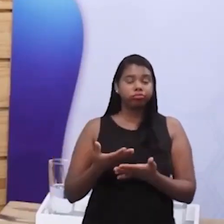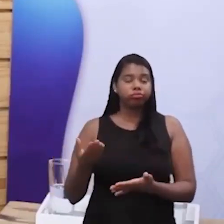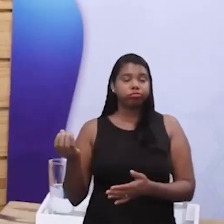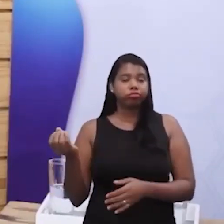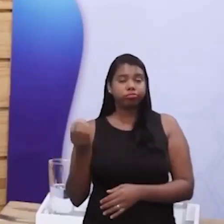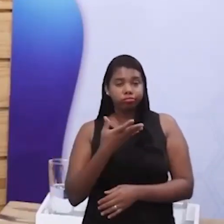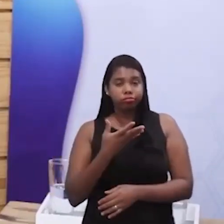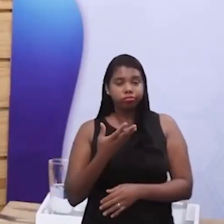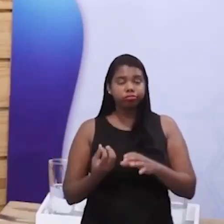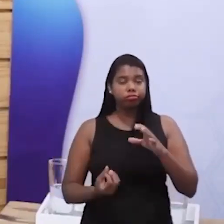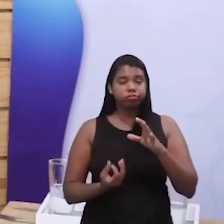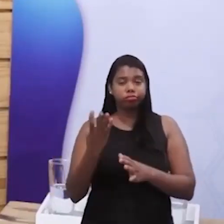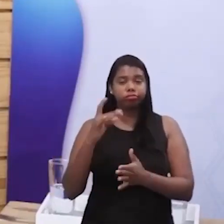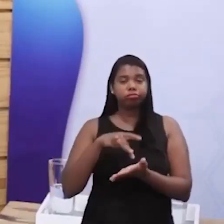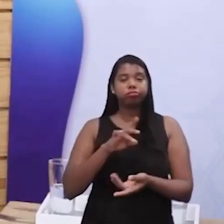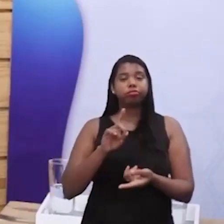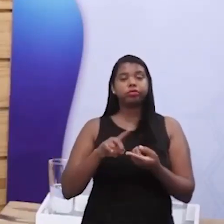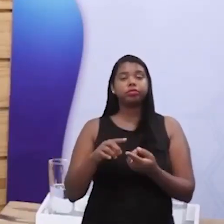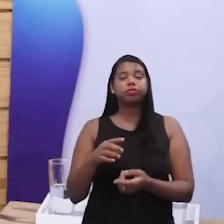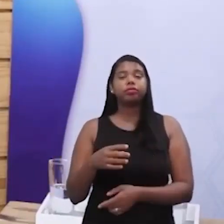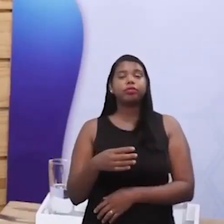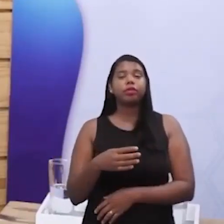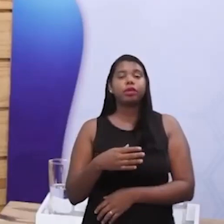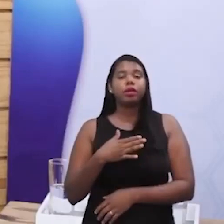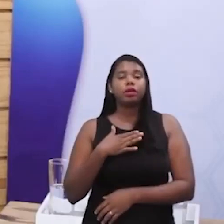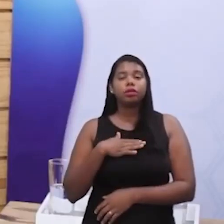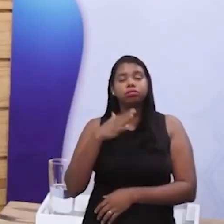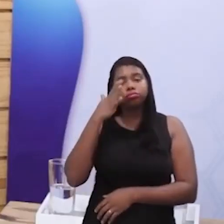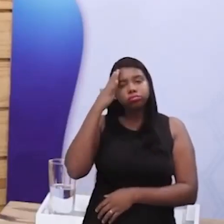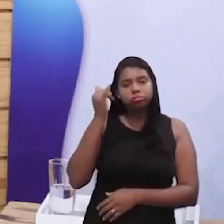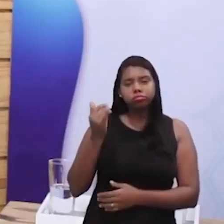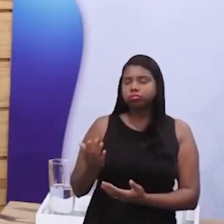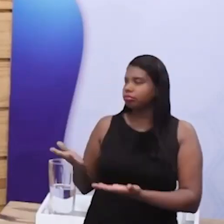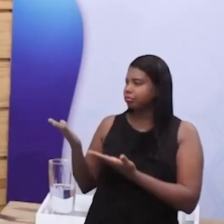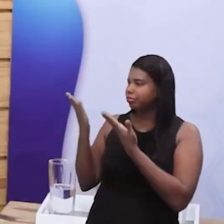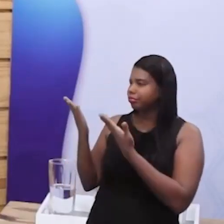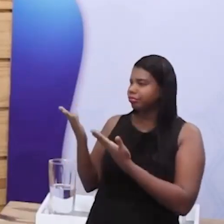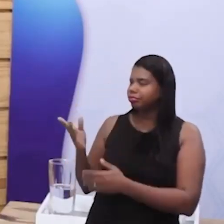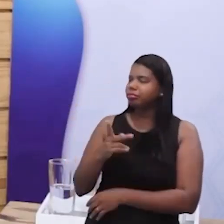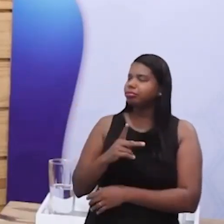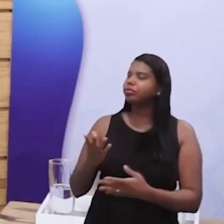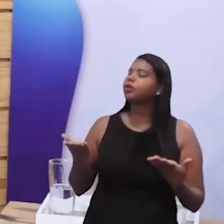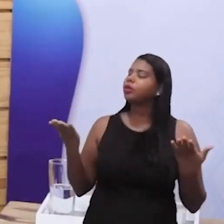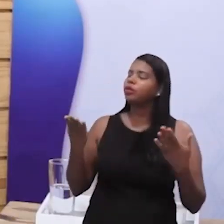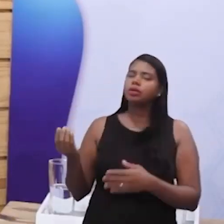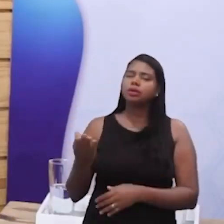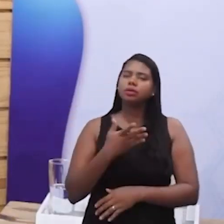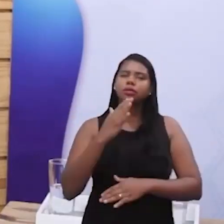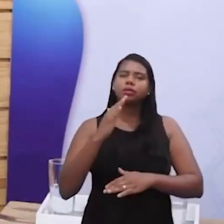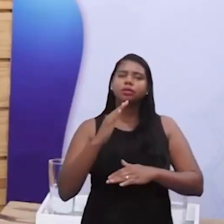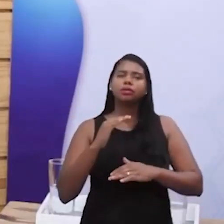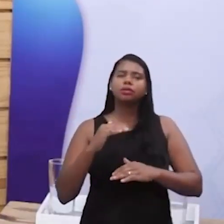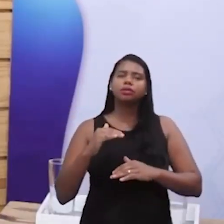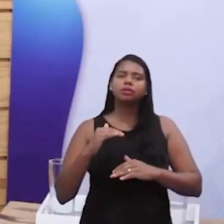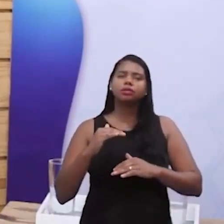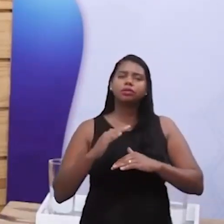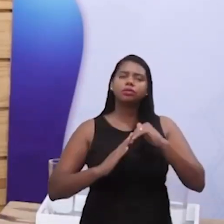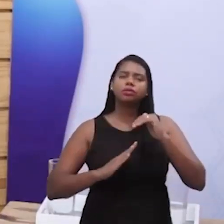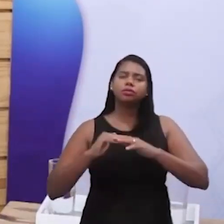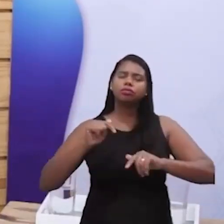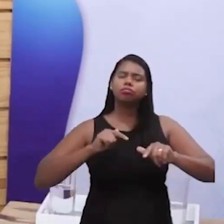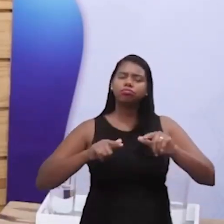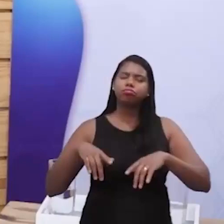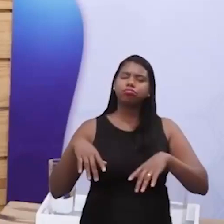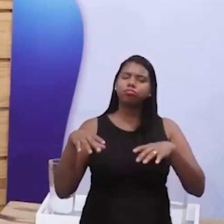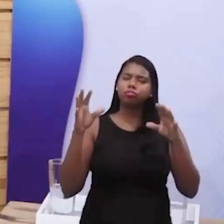mercado. E eu gostaria de saber do senhor, professor, quais são essas profissões e que o senhor exemplificasse um